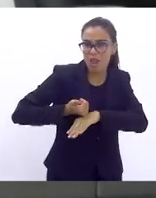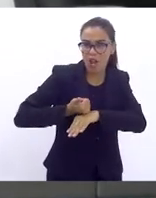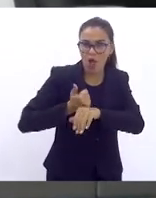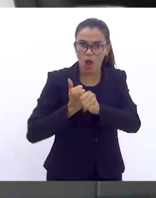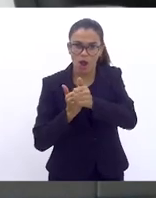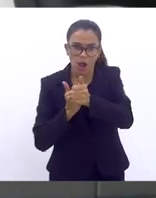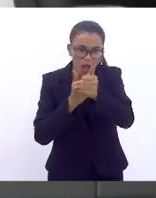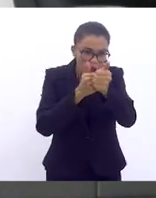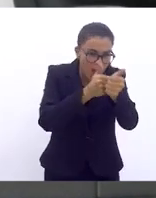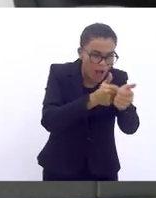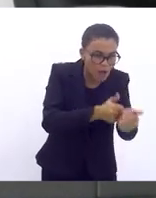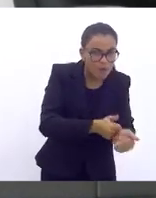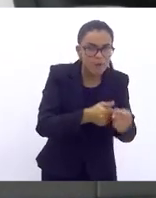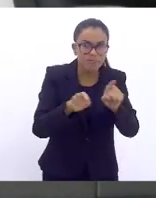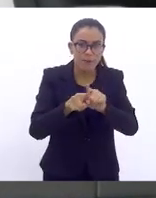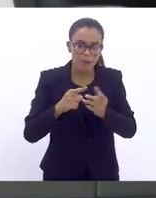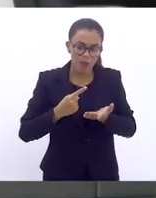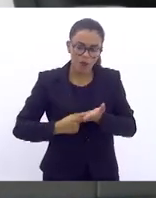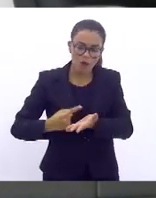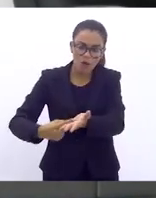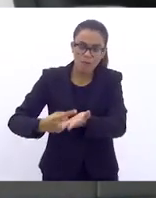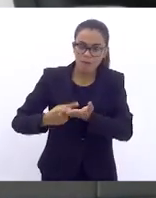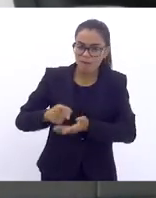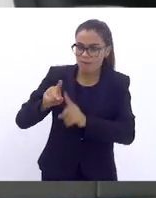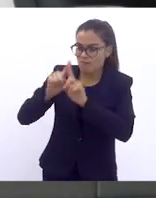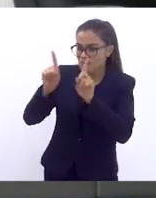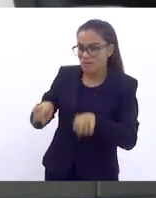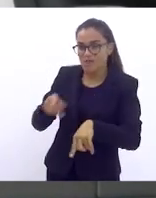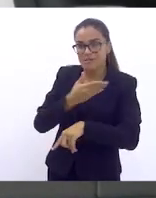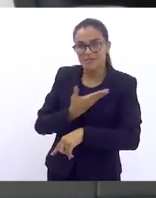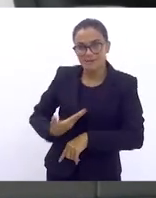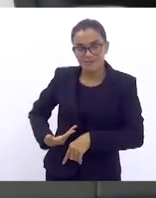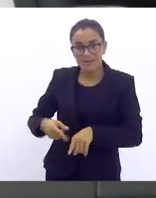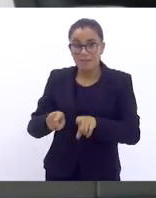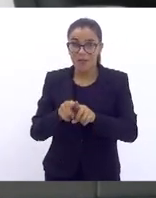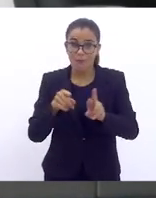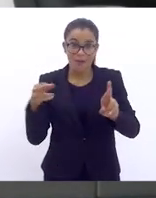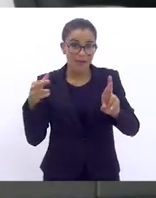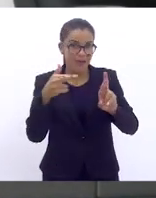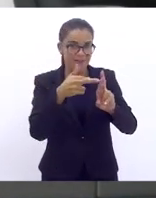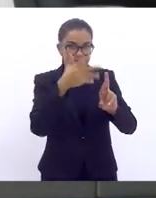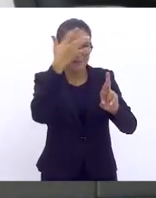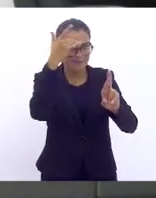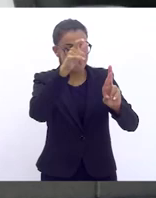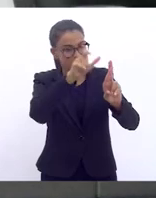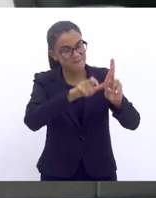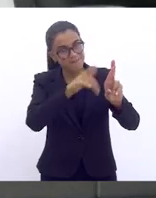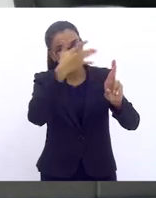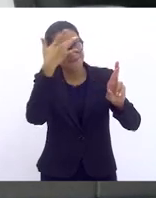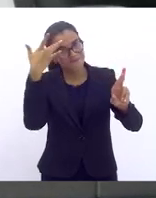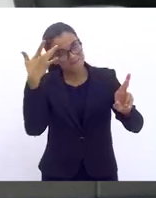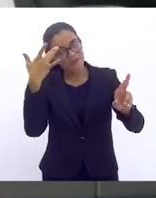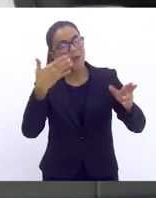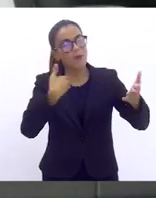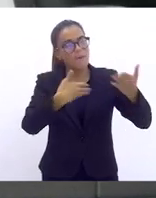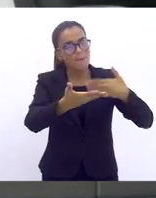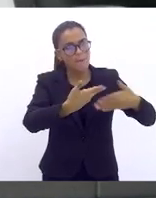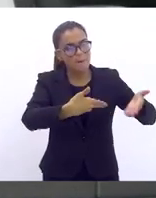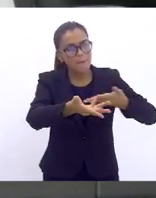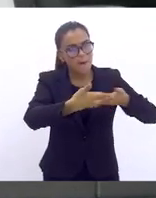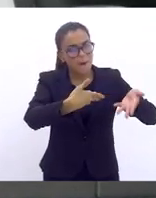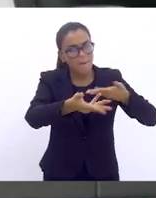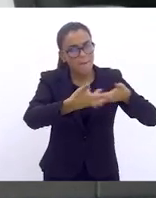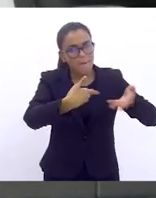acompanhamento ao compromisso efetivo e aí referenciando uma pessoa que foi muito com quem eu convivi